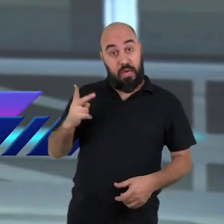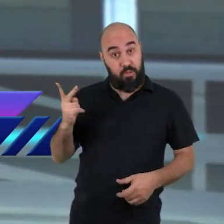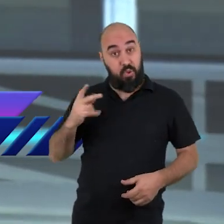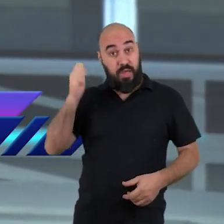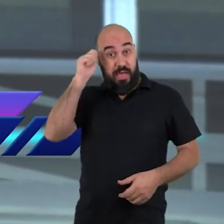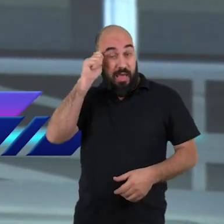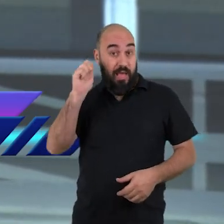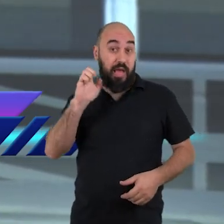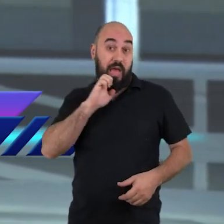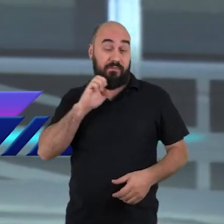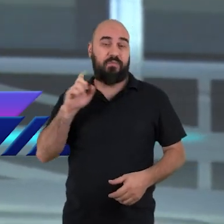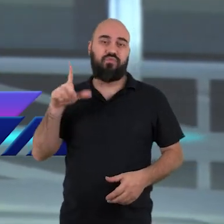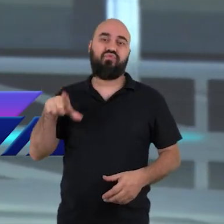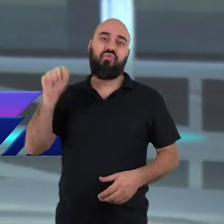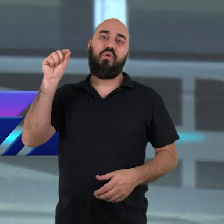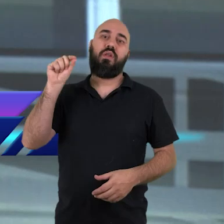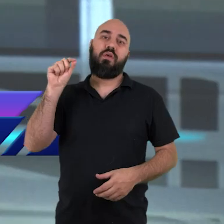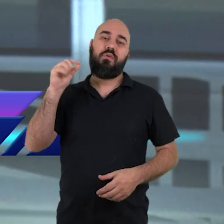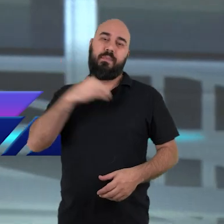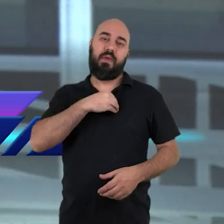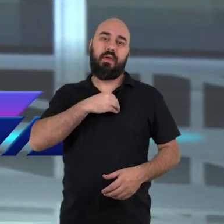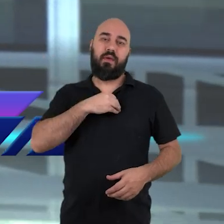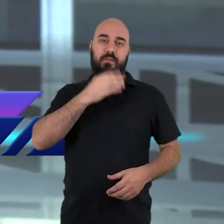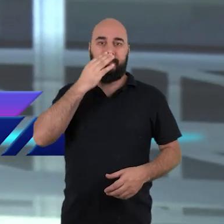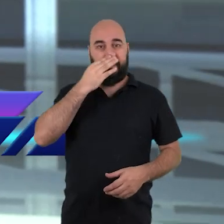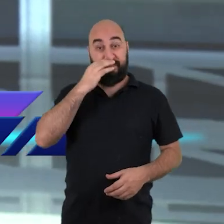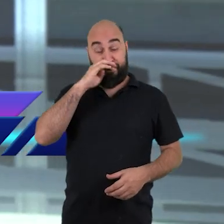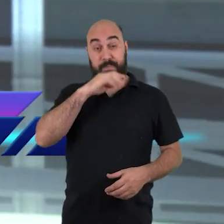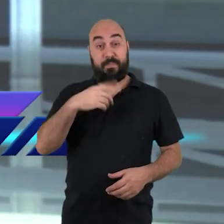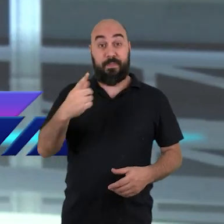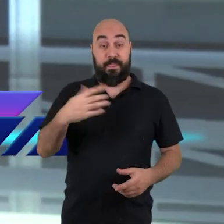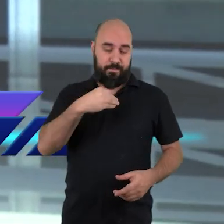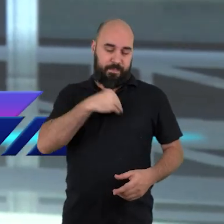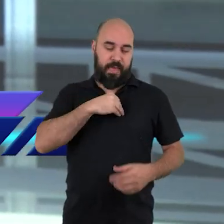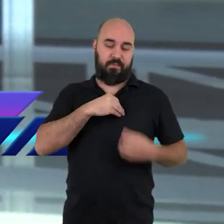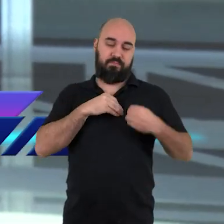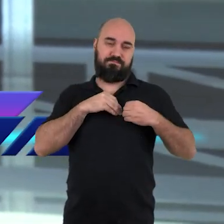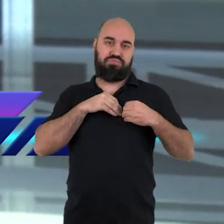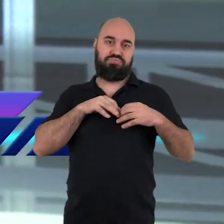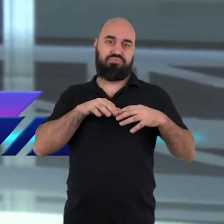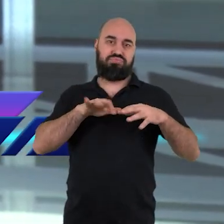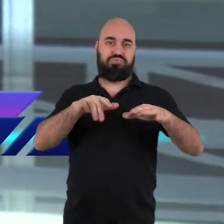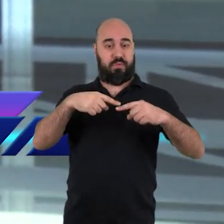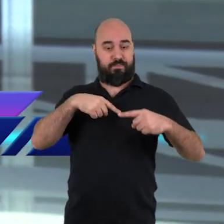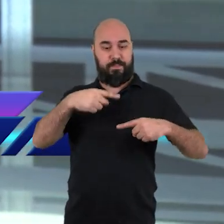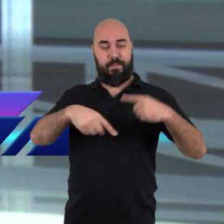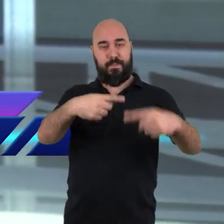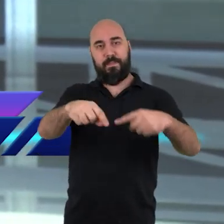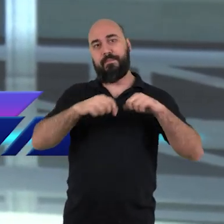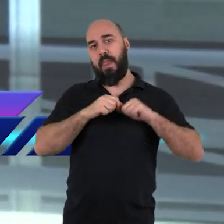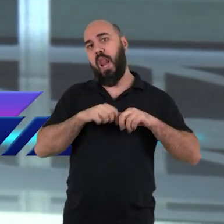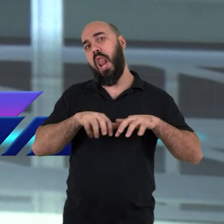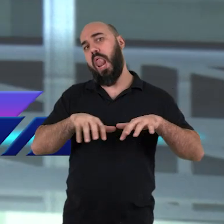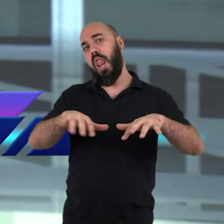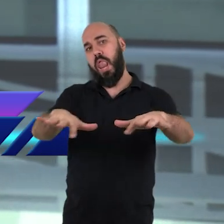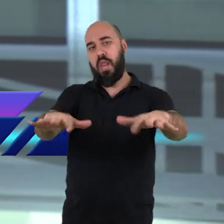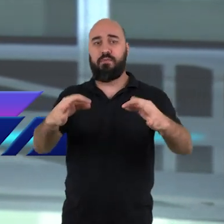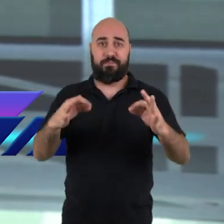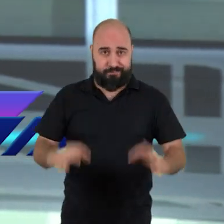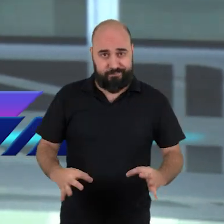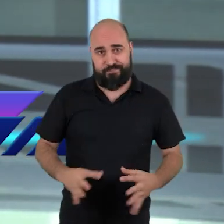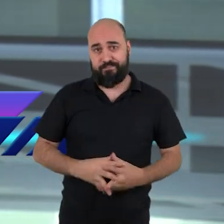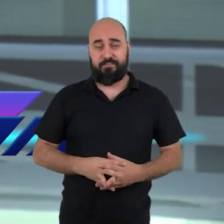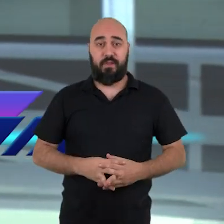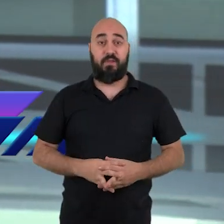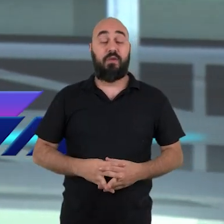eles escolheram o pecado. A partir de então, o pecado passou a ser parte da trajetória humana. O pecado nos acompanha.